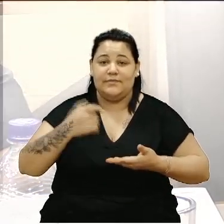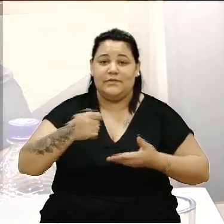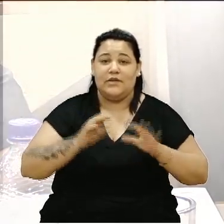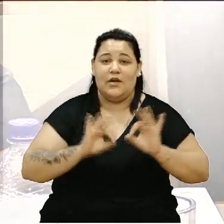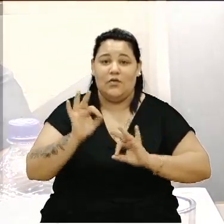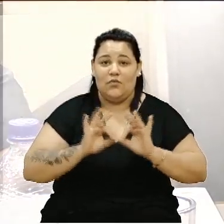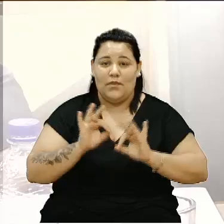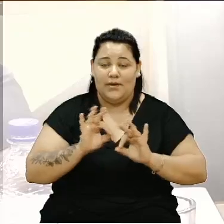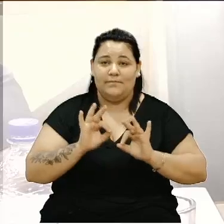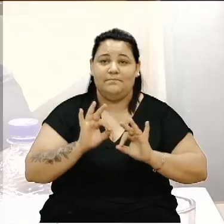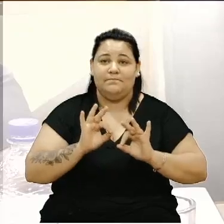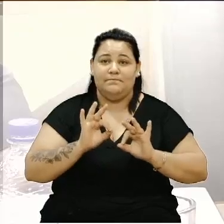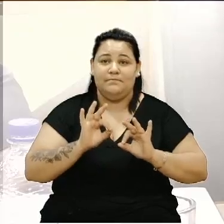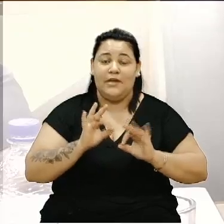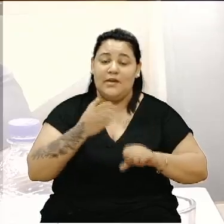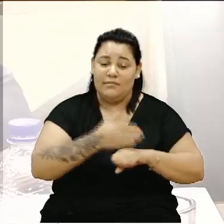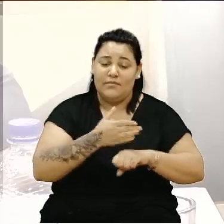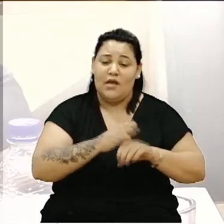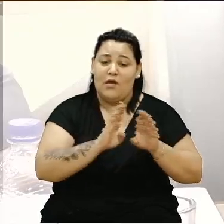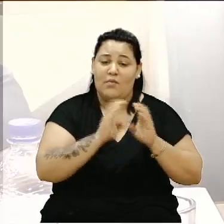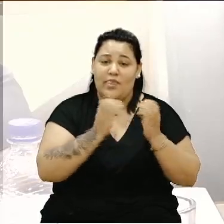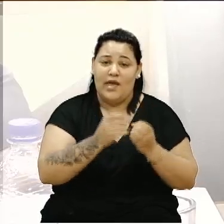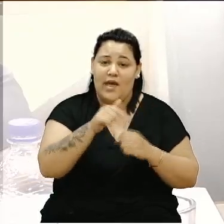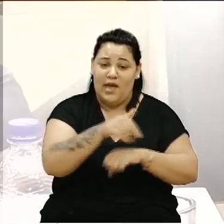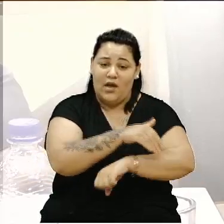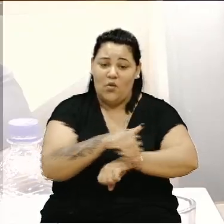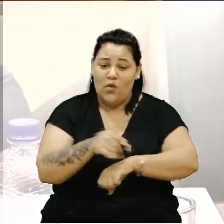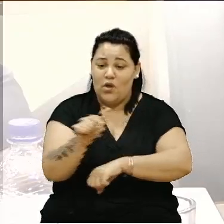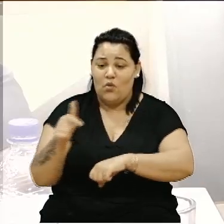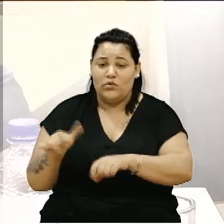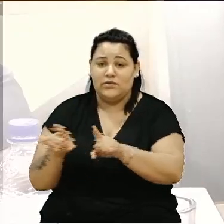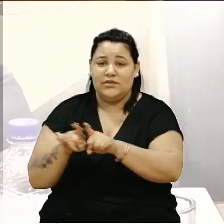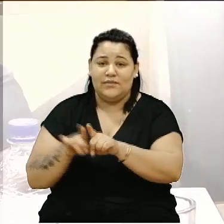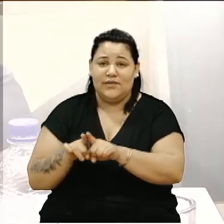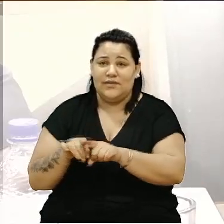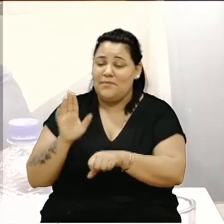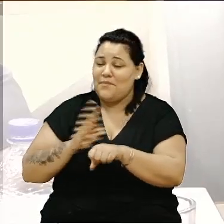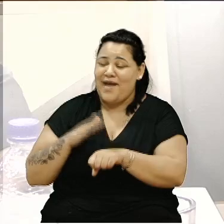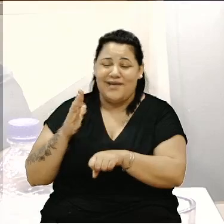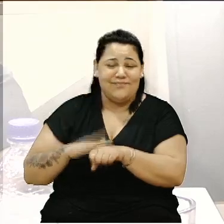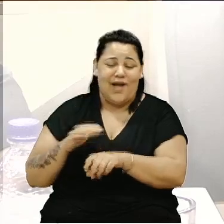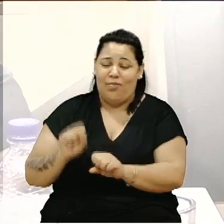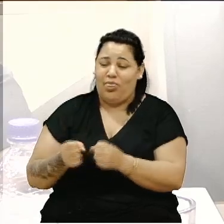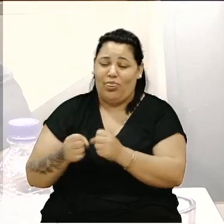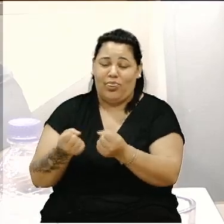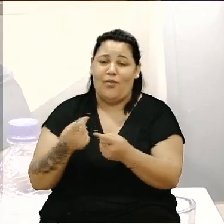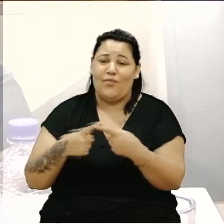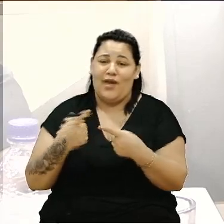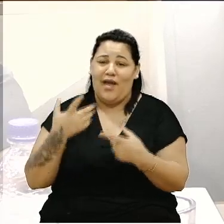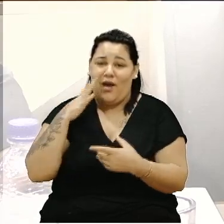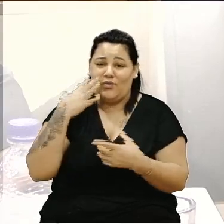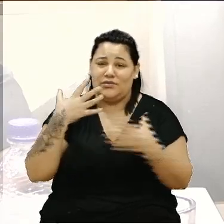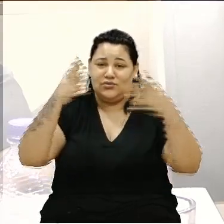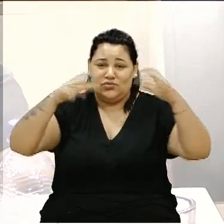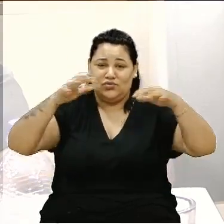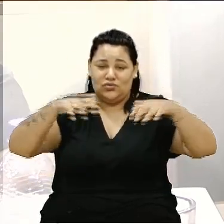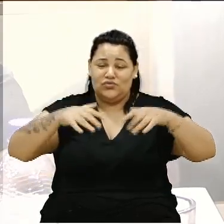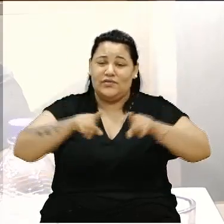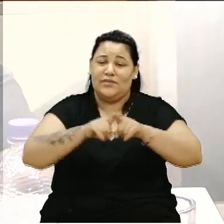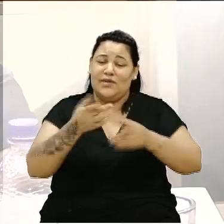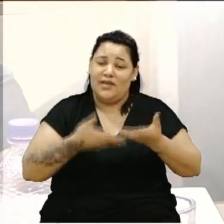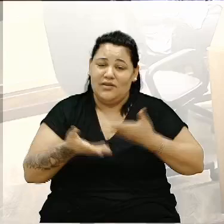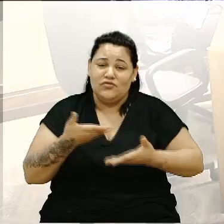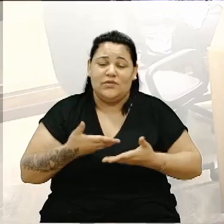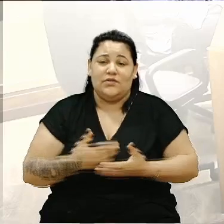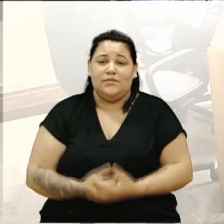comunidade, para que essa e outras ruas que foram ainda mais danificadas agora por todos esses eventos das enchentes, de fato sejam atendidas. Obrigado.